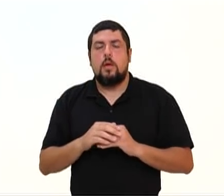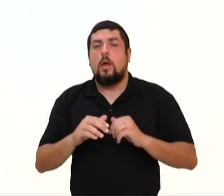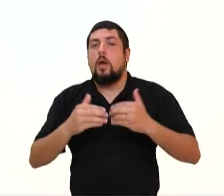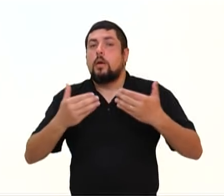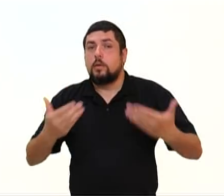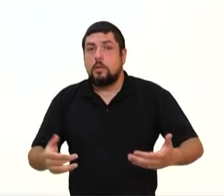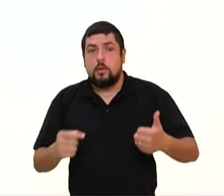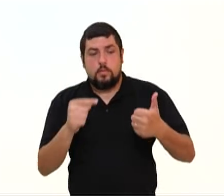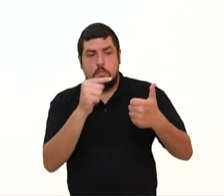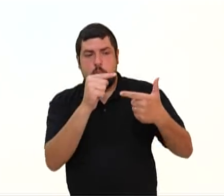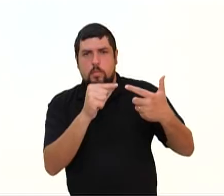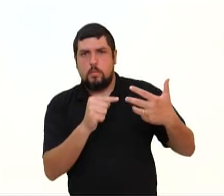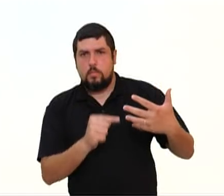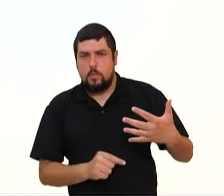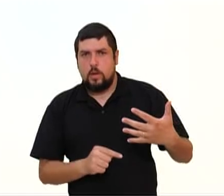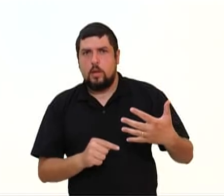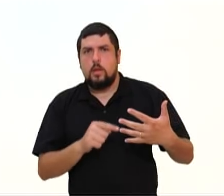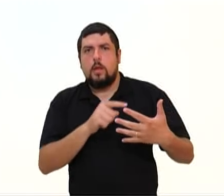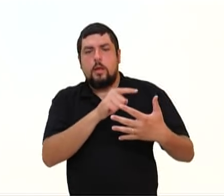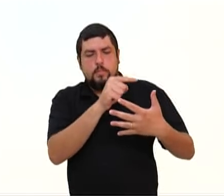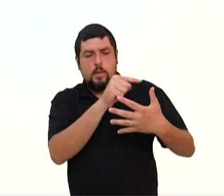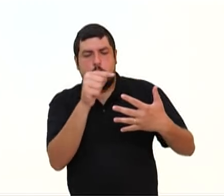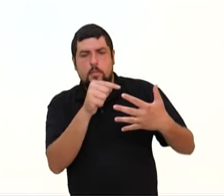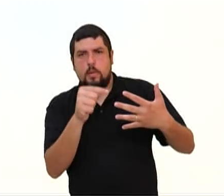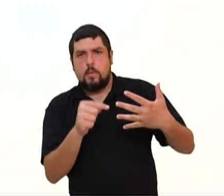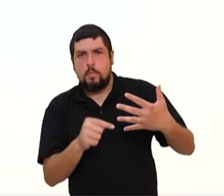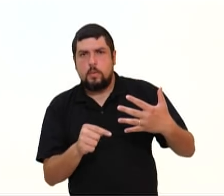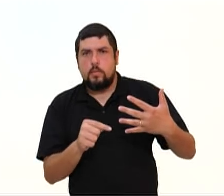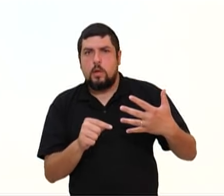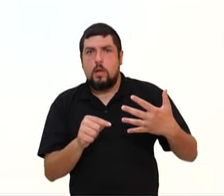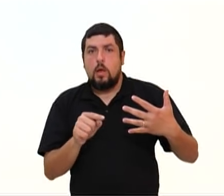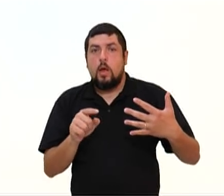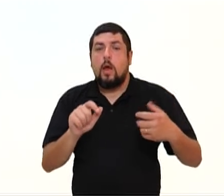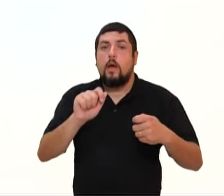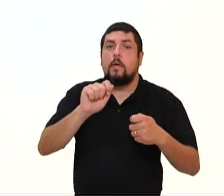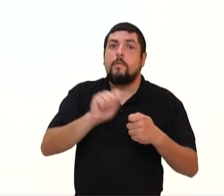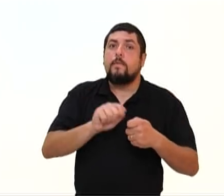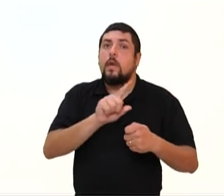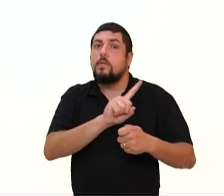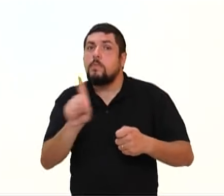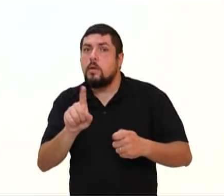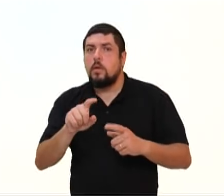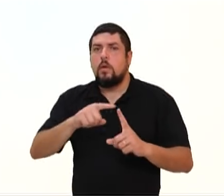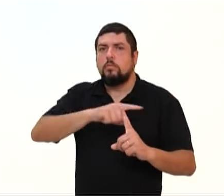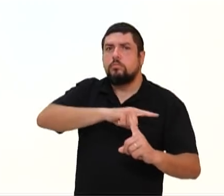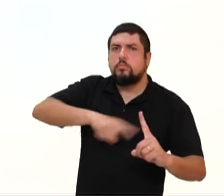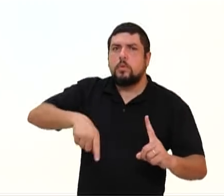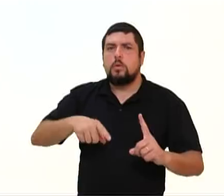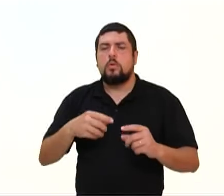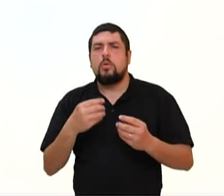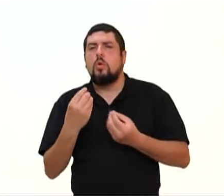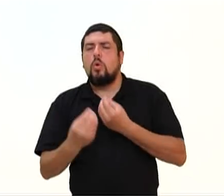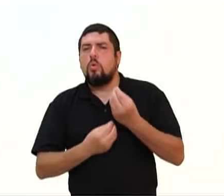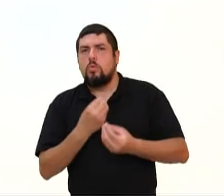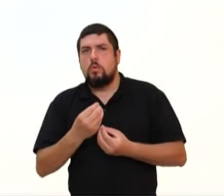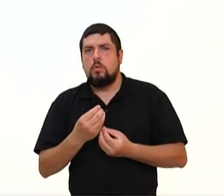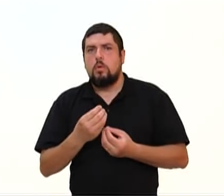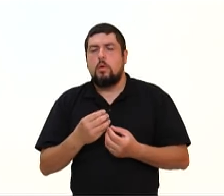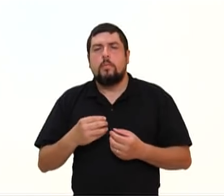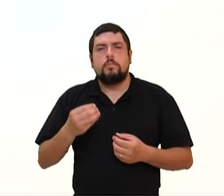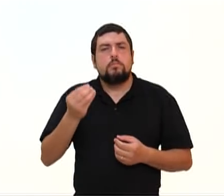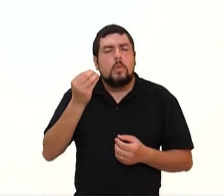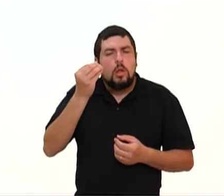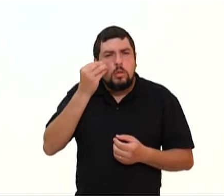as regras não dizer farás isso ou não farás aquilo, elas são formuladas da seguinte maneira: tentarei ensinar a